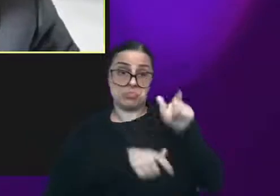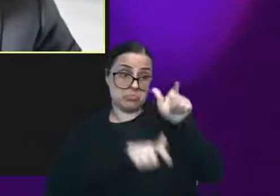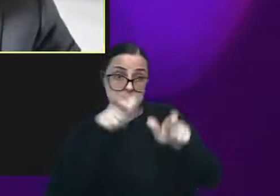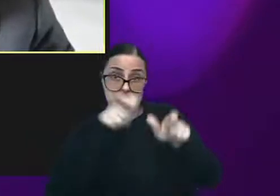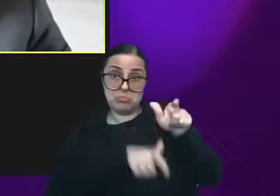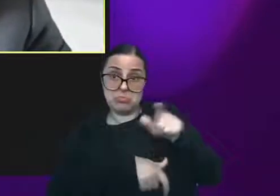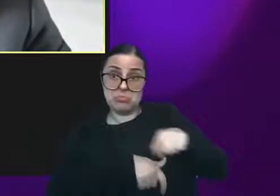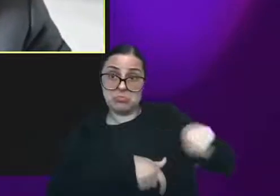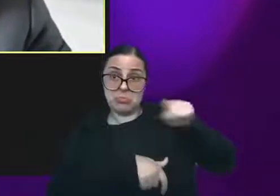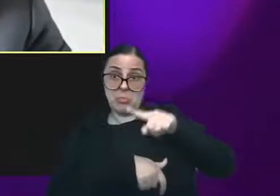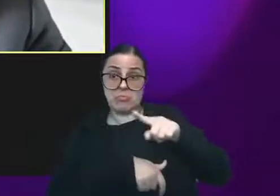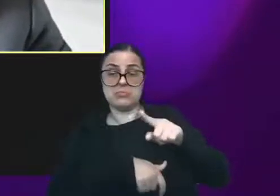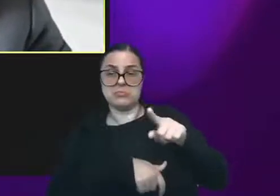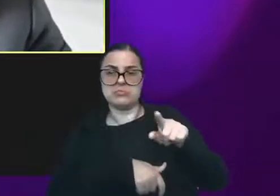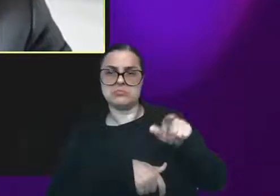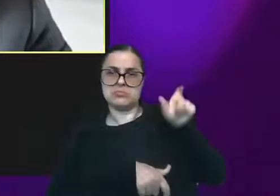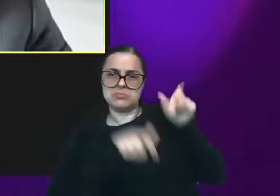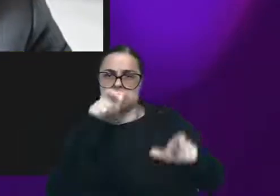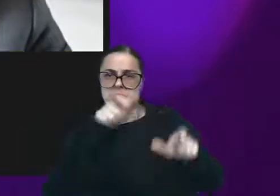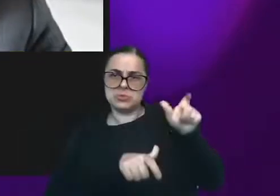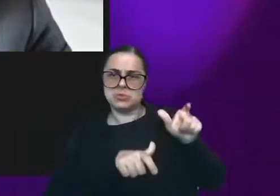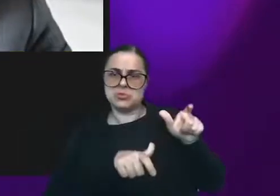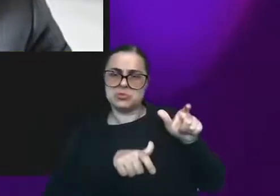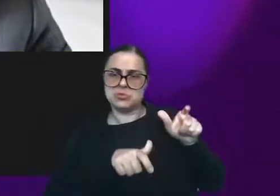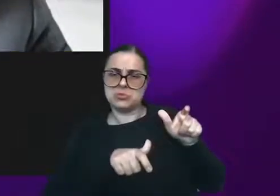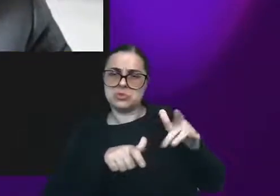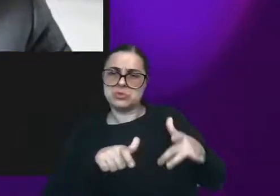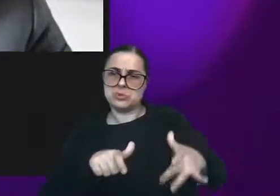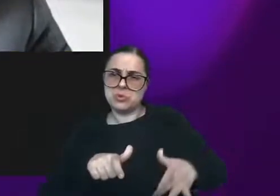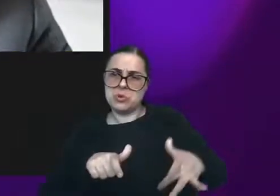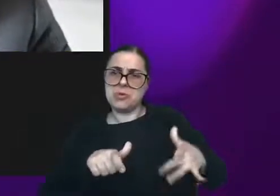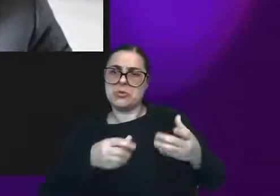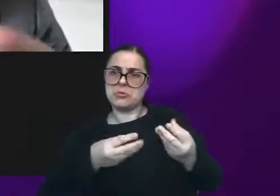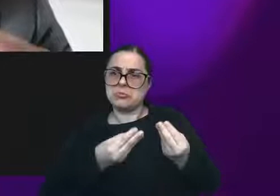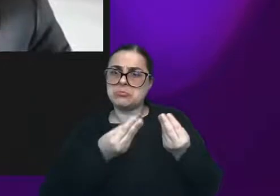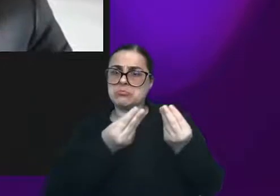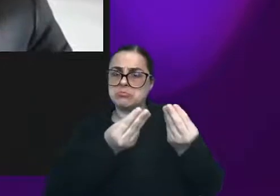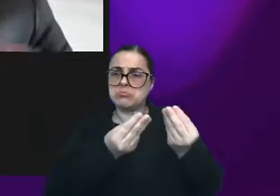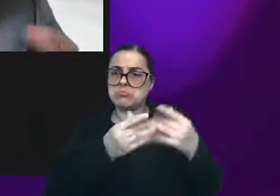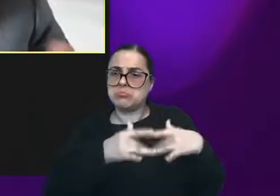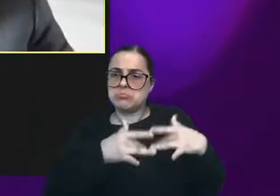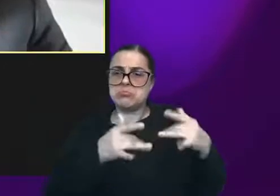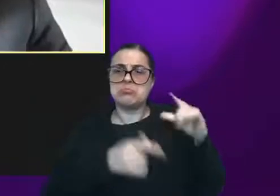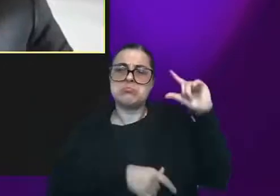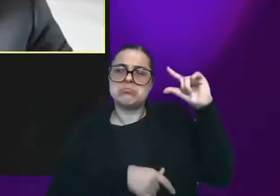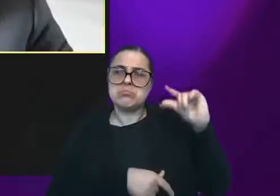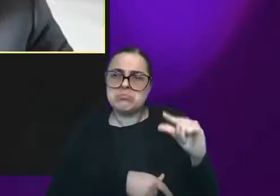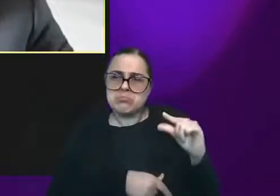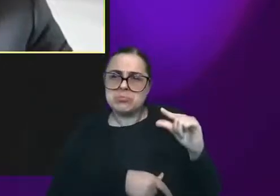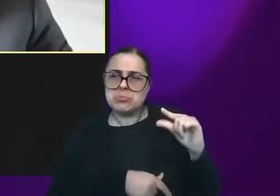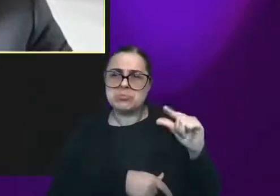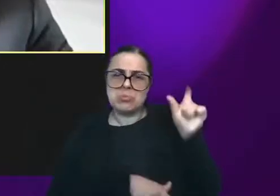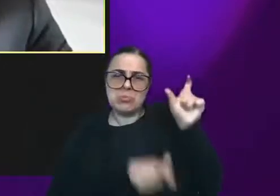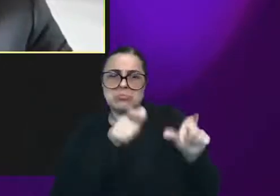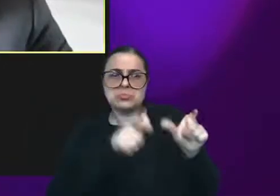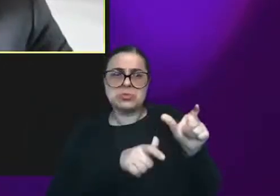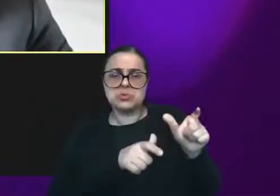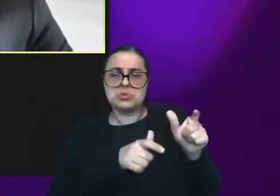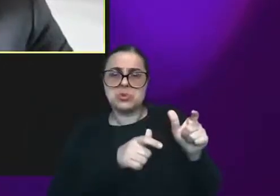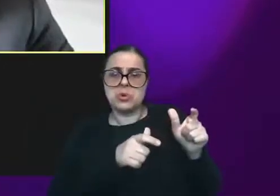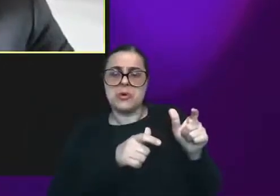baixo índice de doadores. Com incidência? Baixa de doadores, do número de doadores de